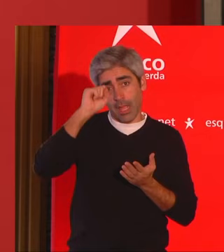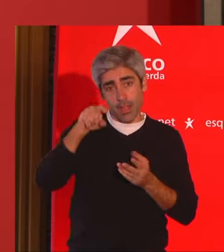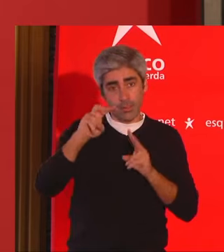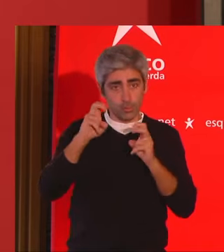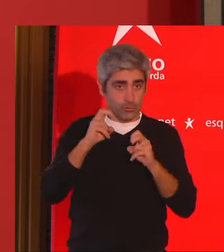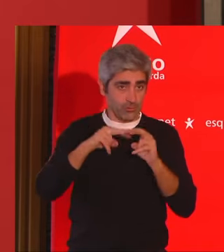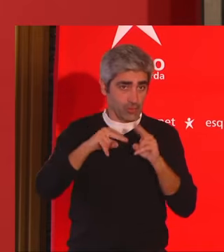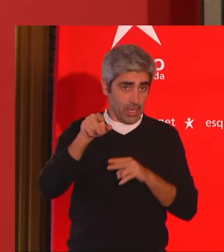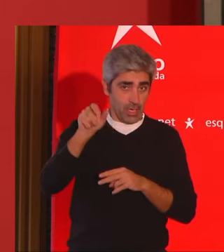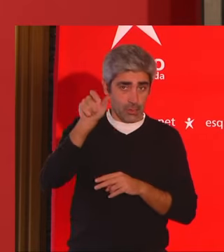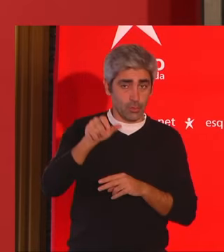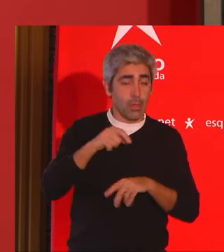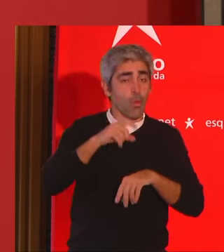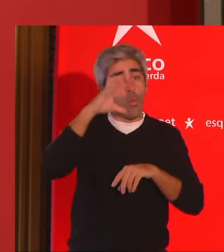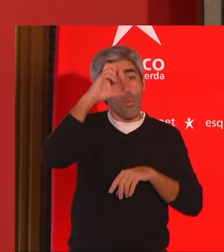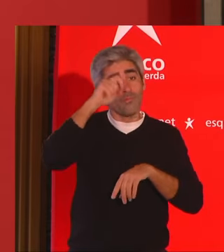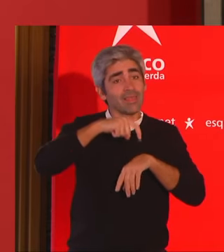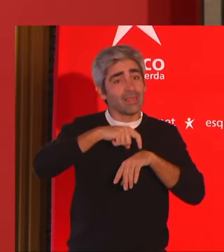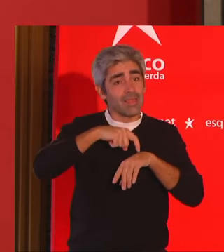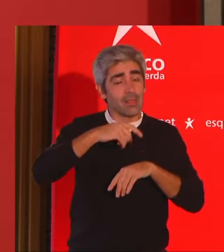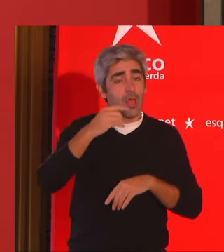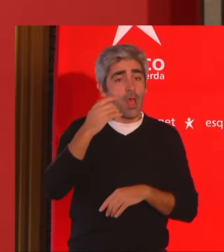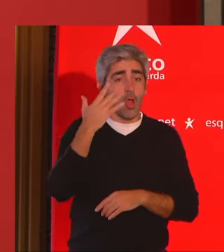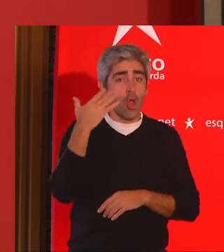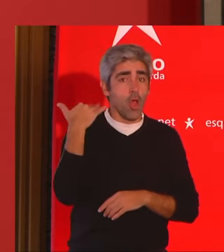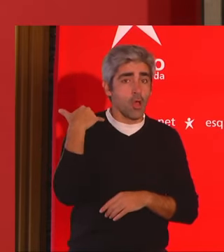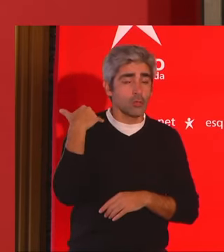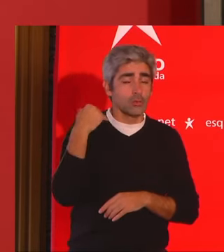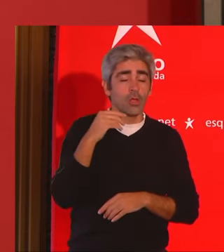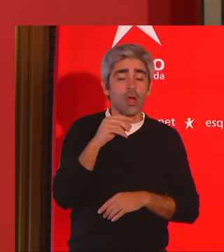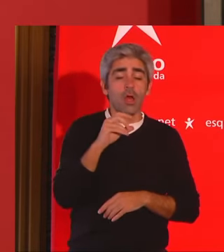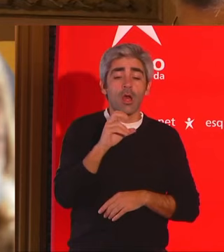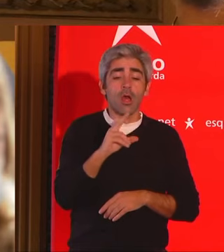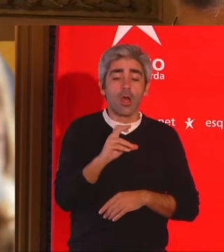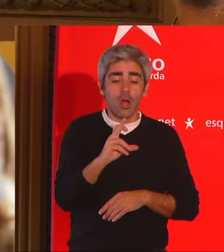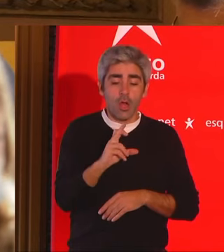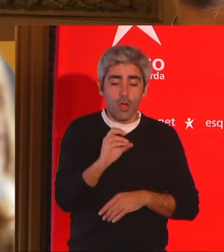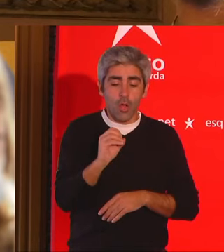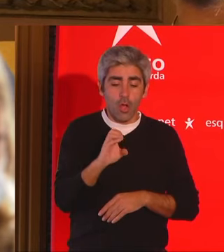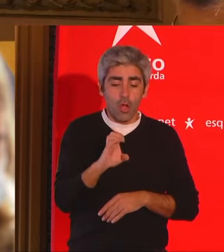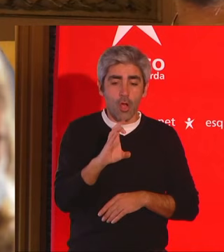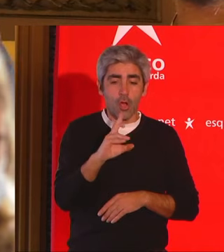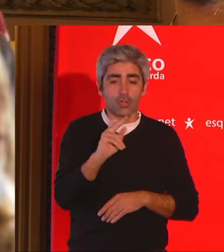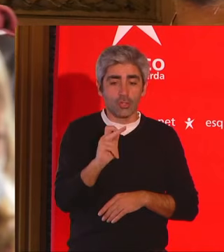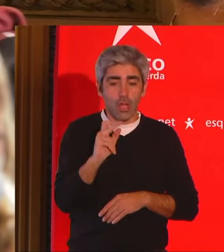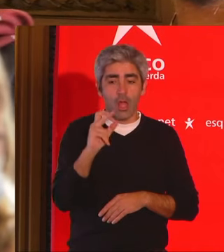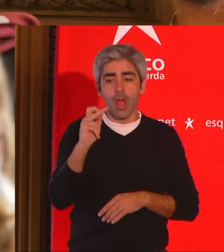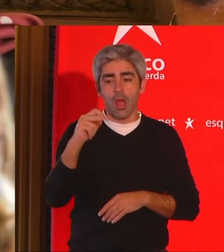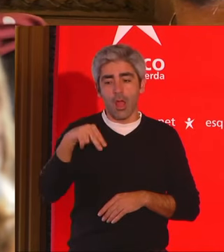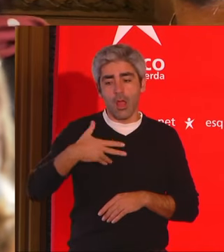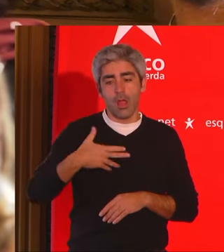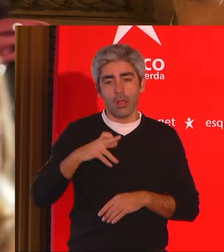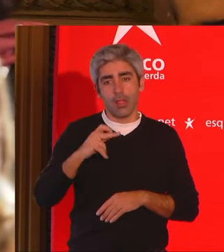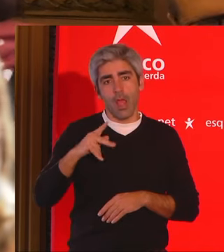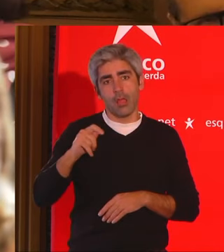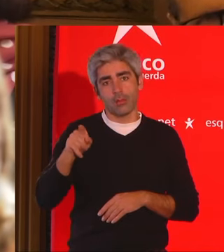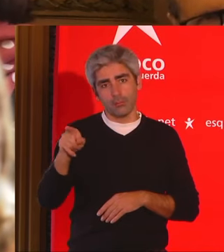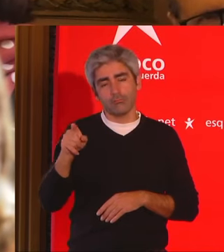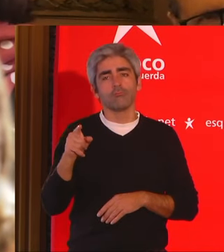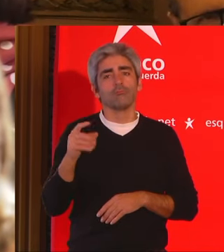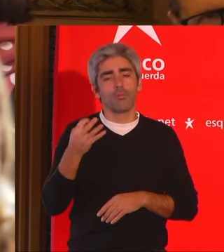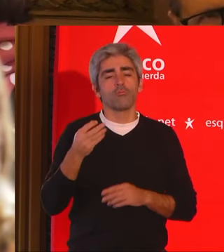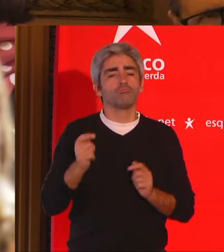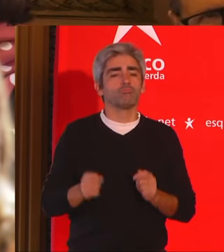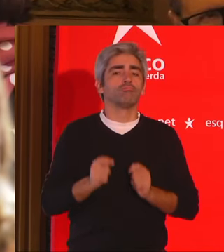do governo de António Costa, Rocha Andrade, tenha decidido pôr o assunto